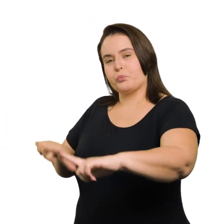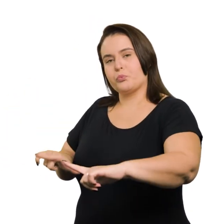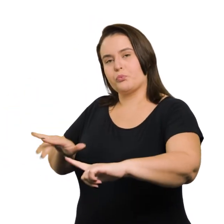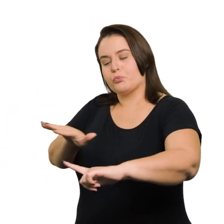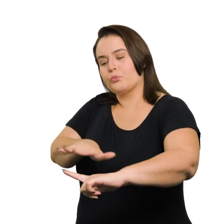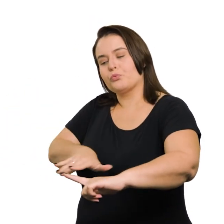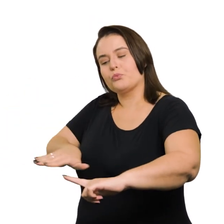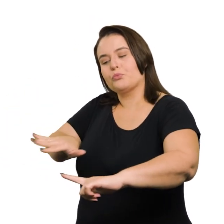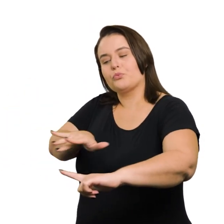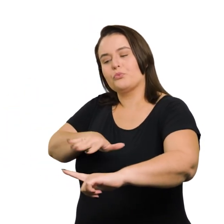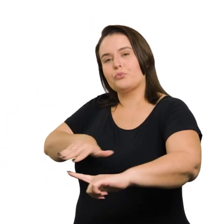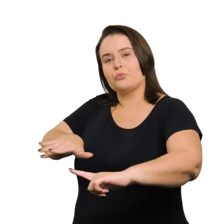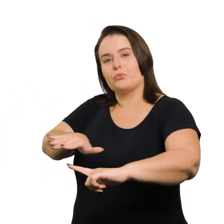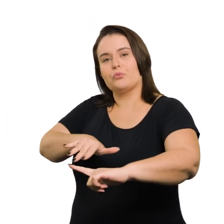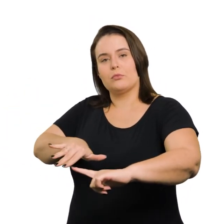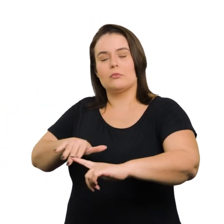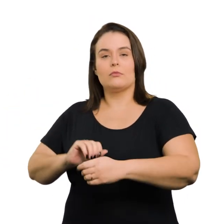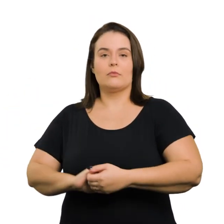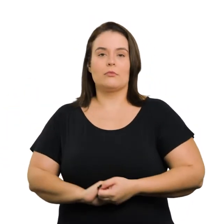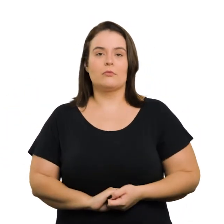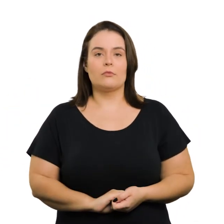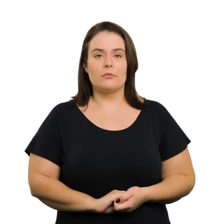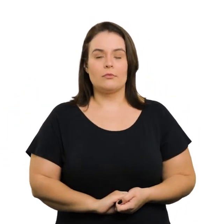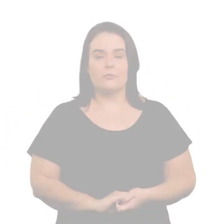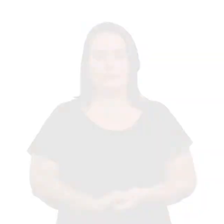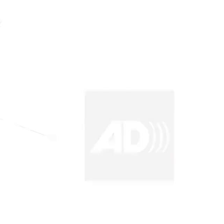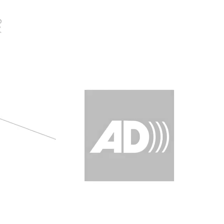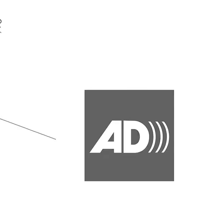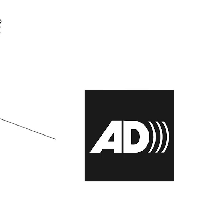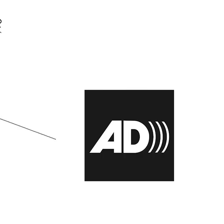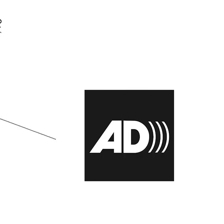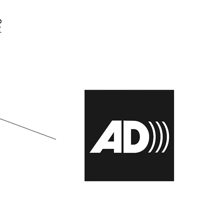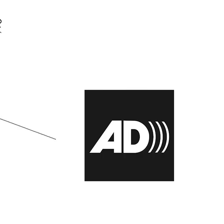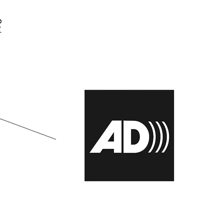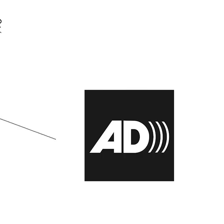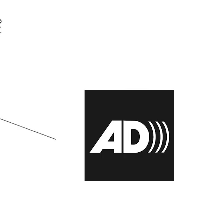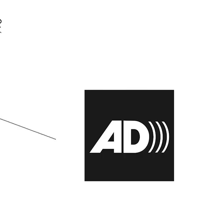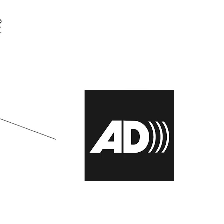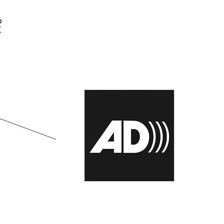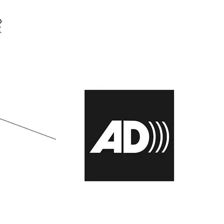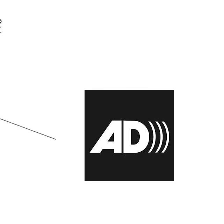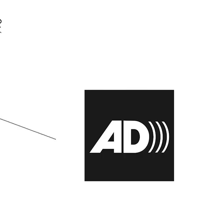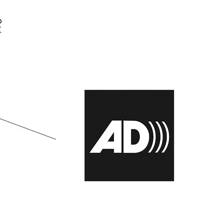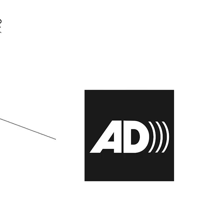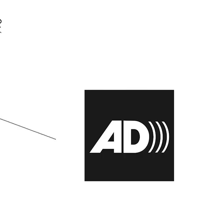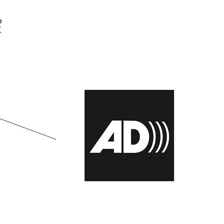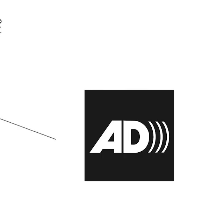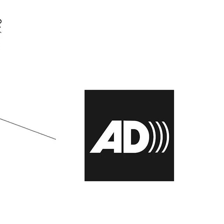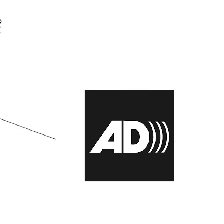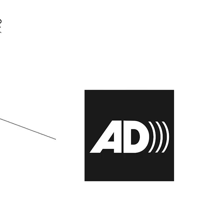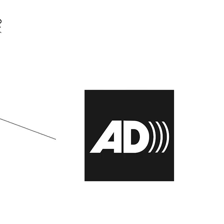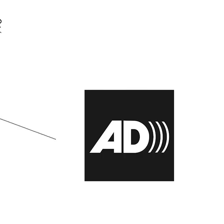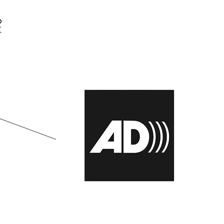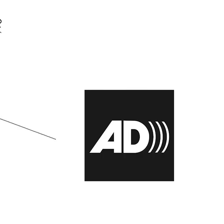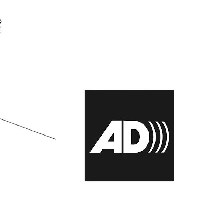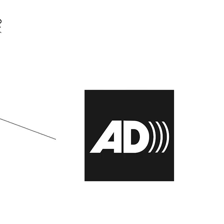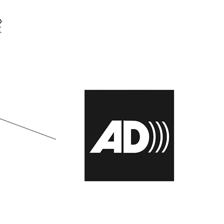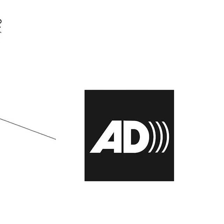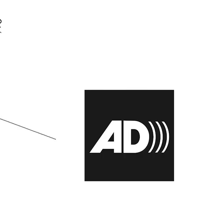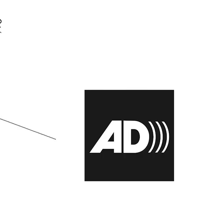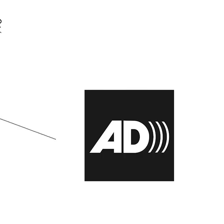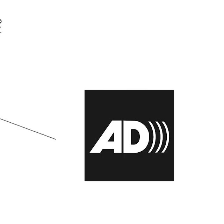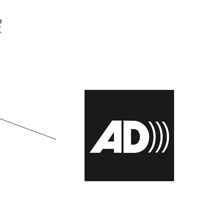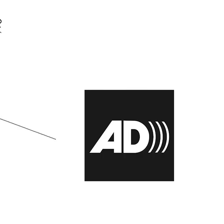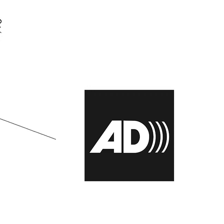devem atender ao dimensionamento da figura. A imagem mostra uma superfície contendo informações visuais